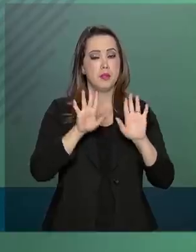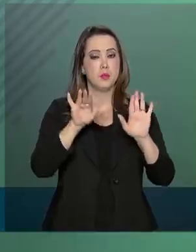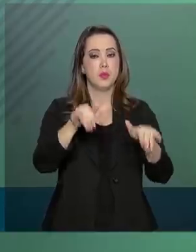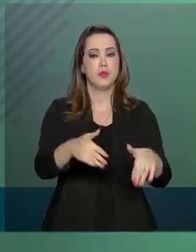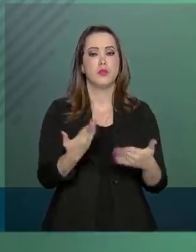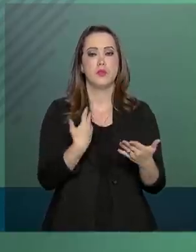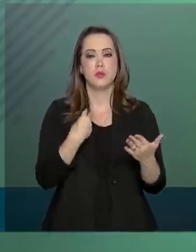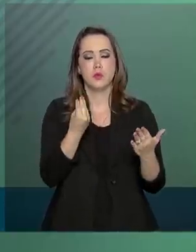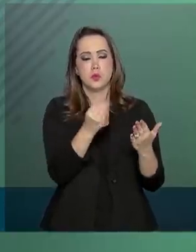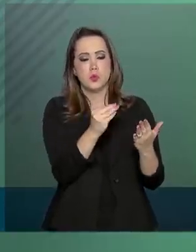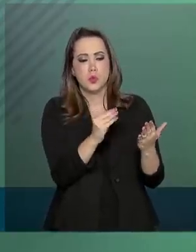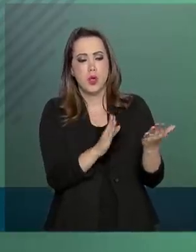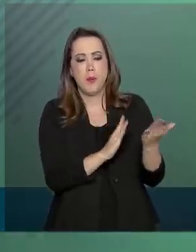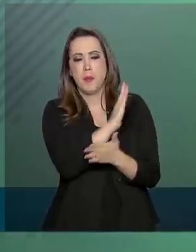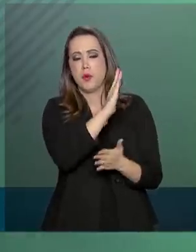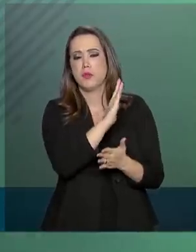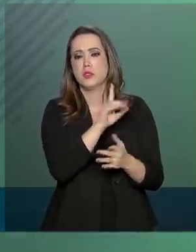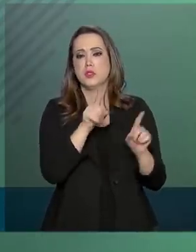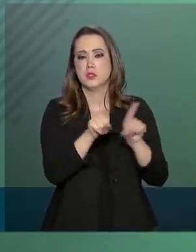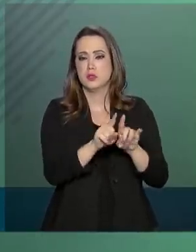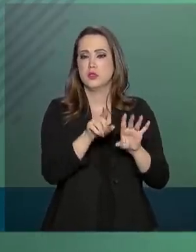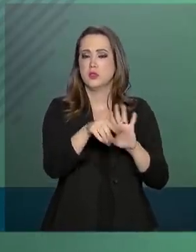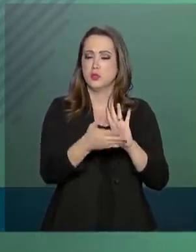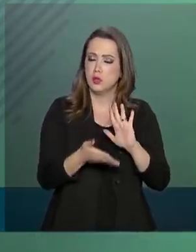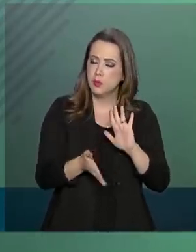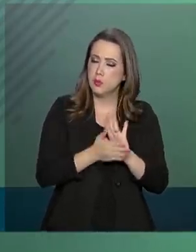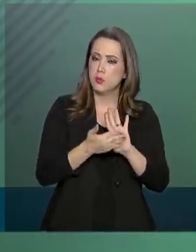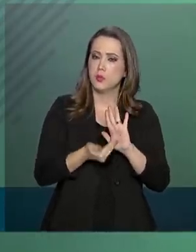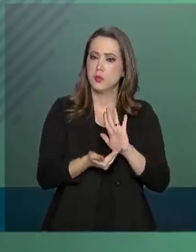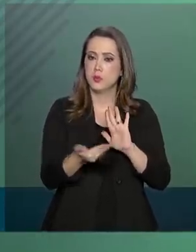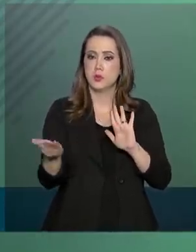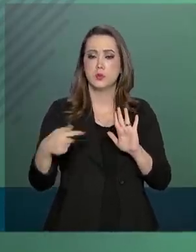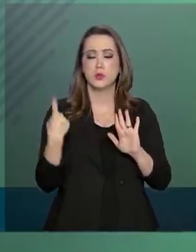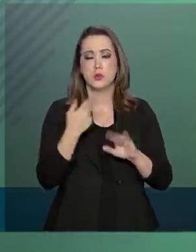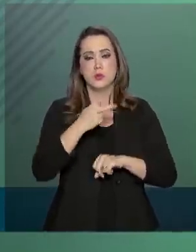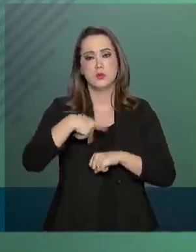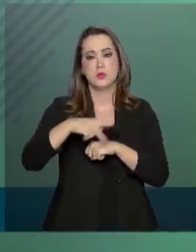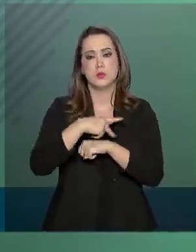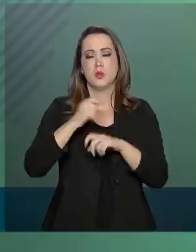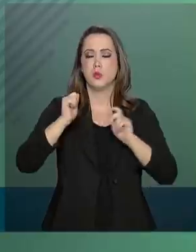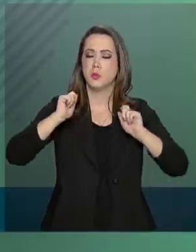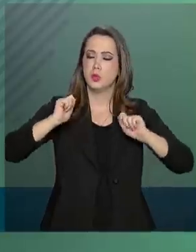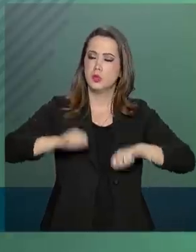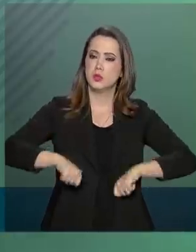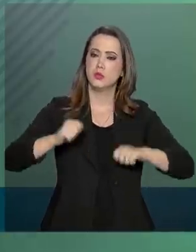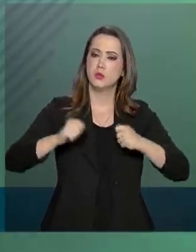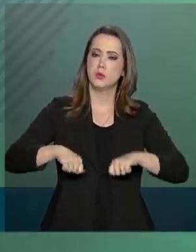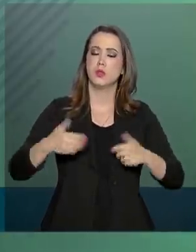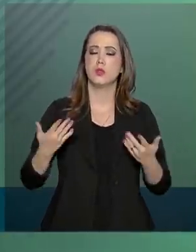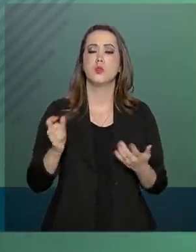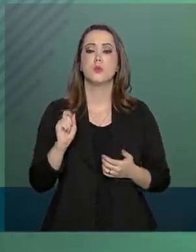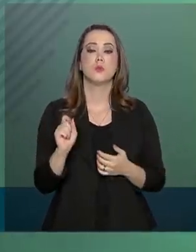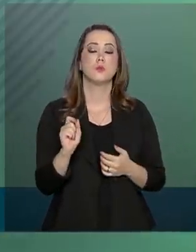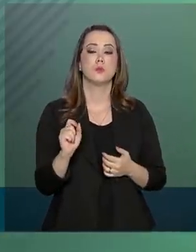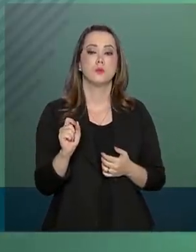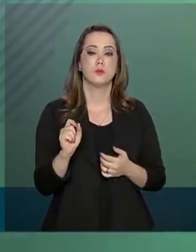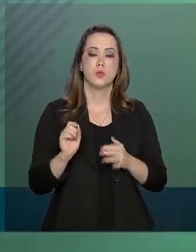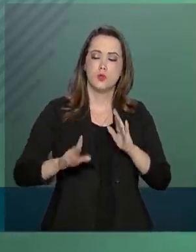à sua firma no documento e propiciando ao nosso país a capacidade de